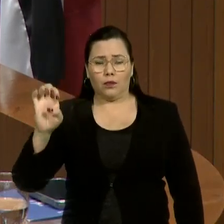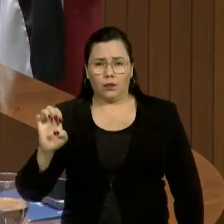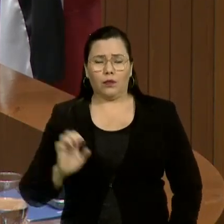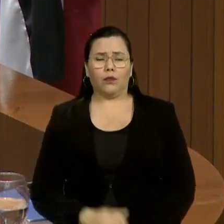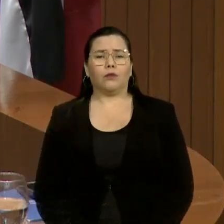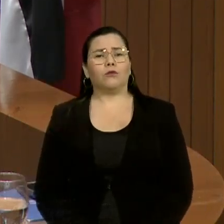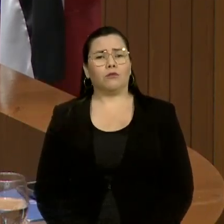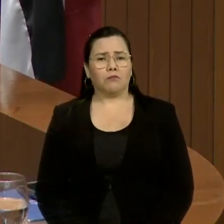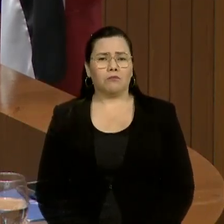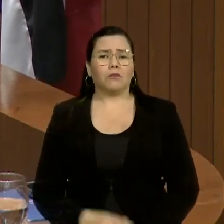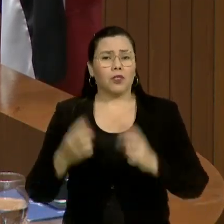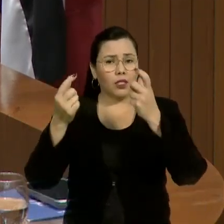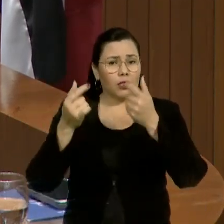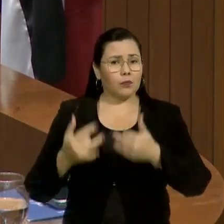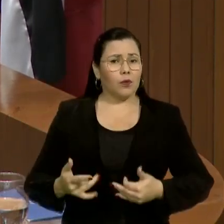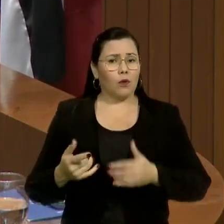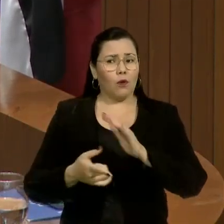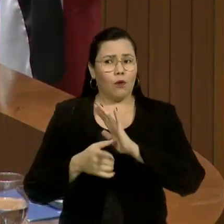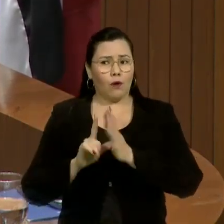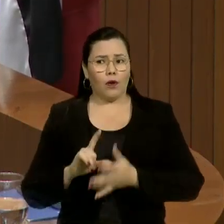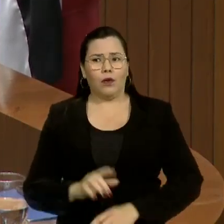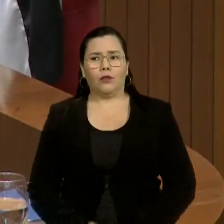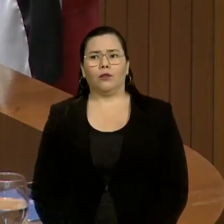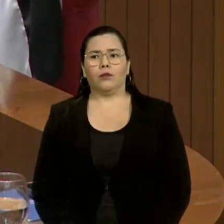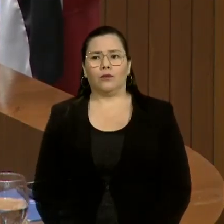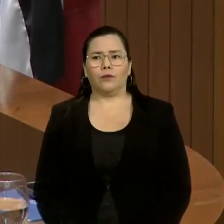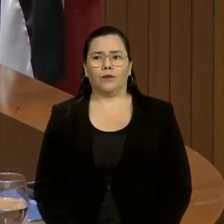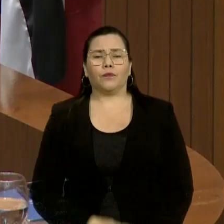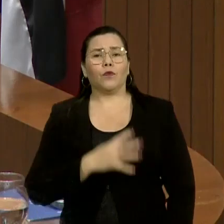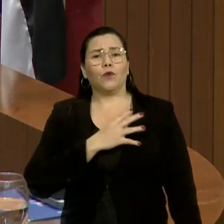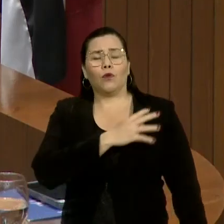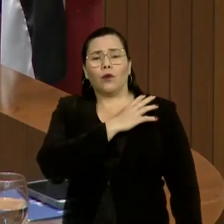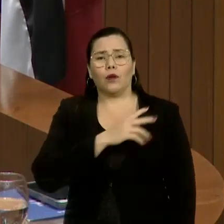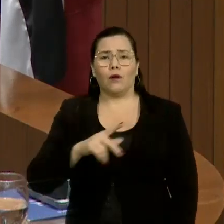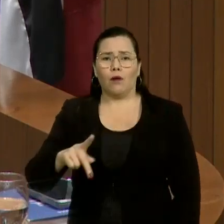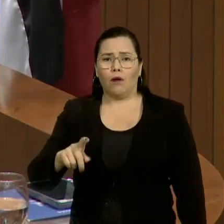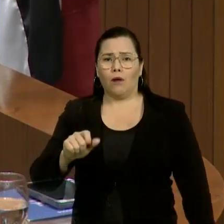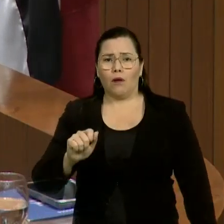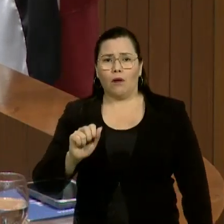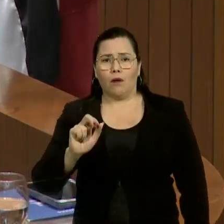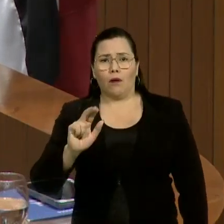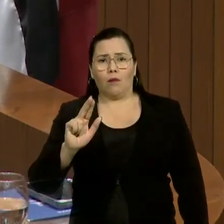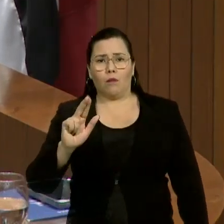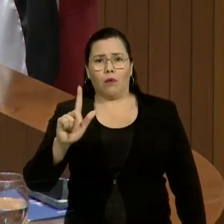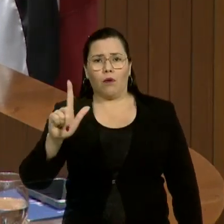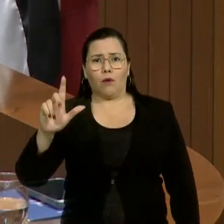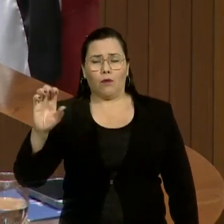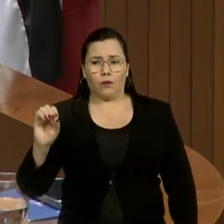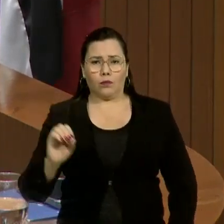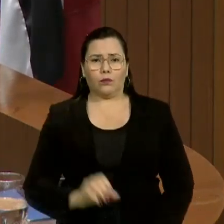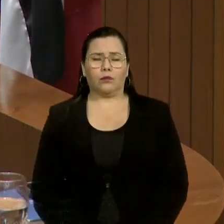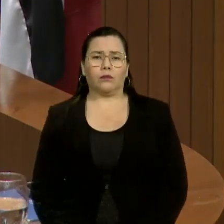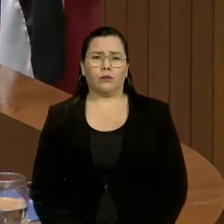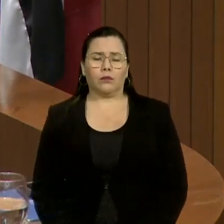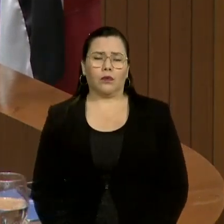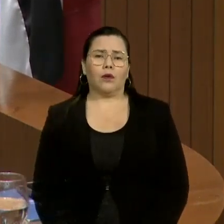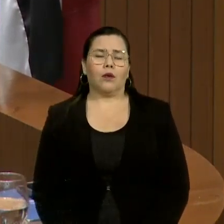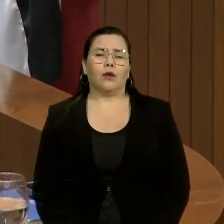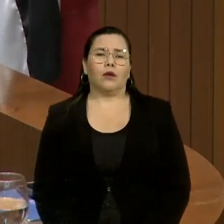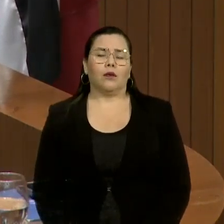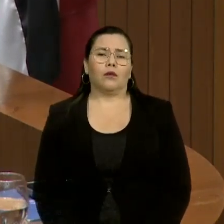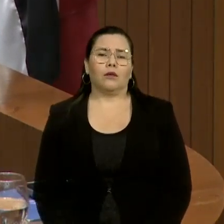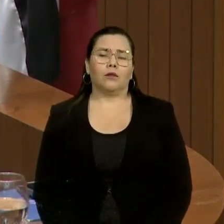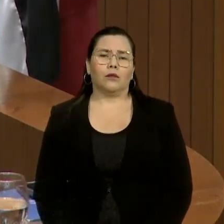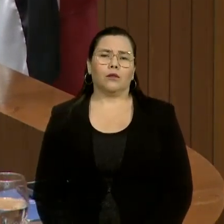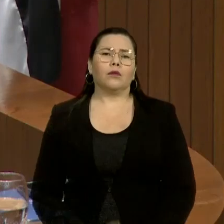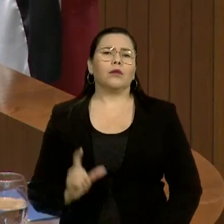Coronel Paulo, comandante-geral da PM, a denúncia que chegou de que uma grande parte dos coletes utilizados pelos policiais militares do